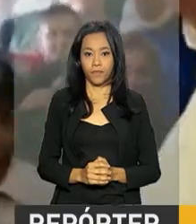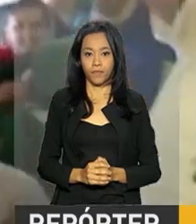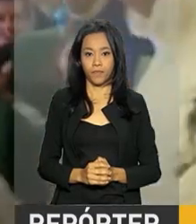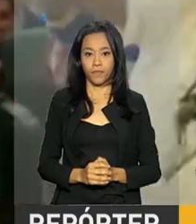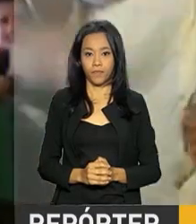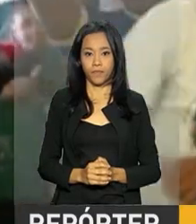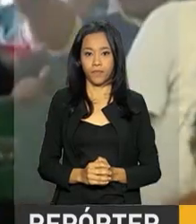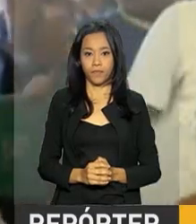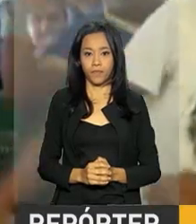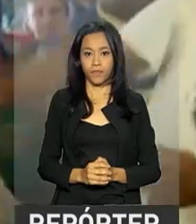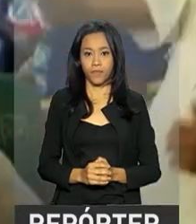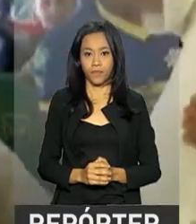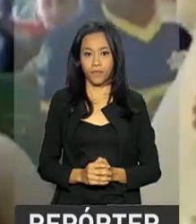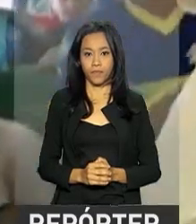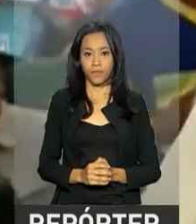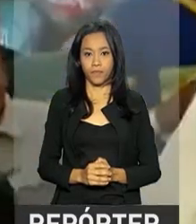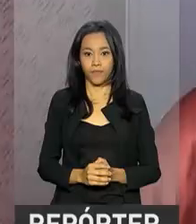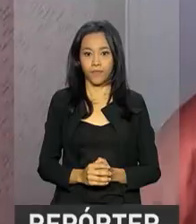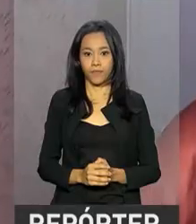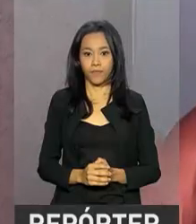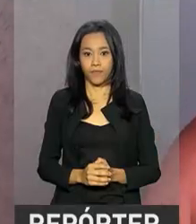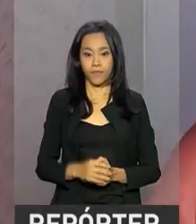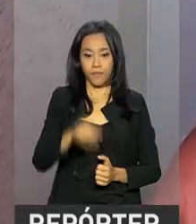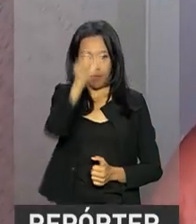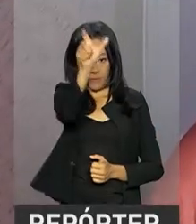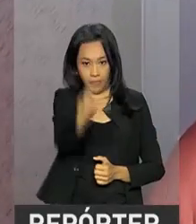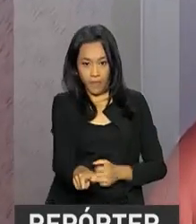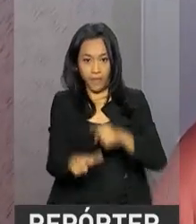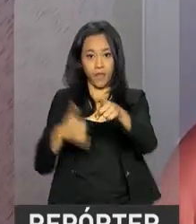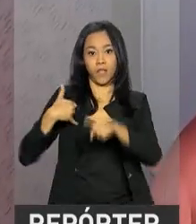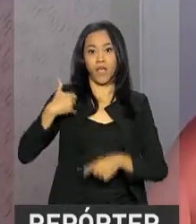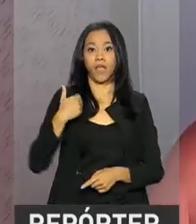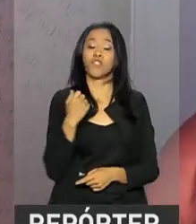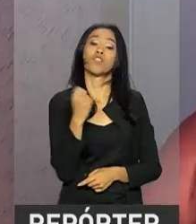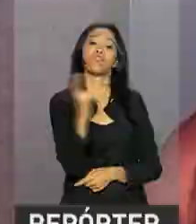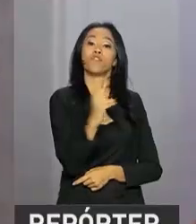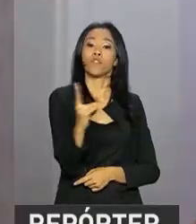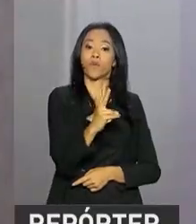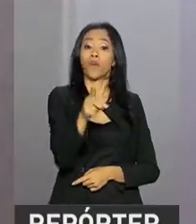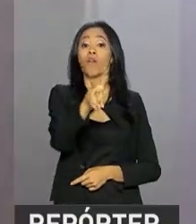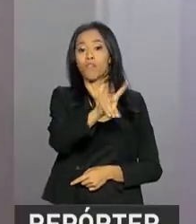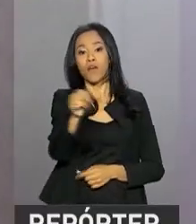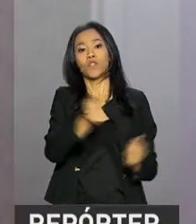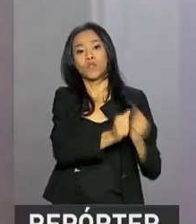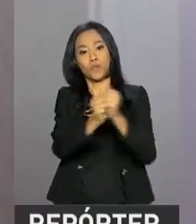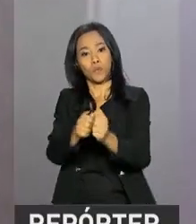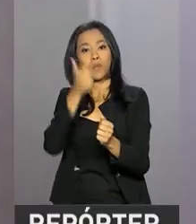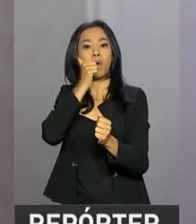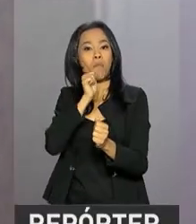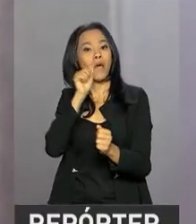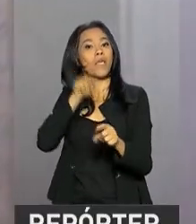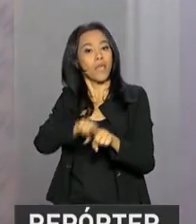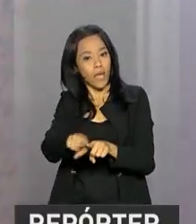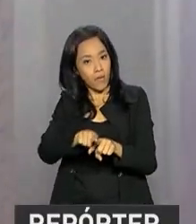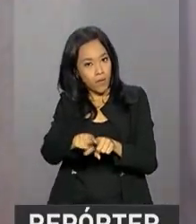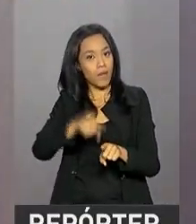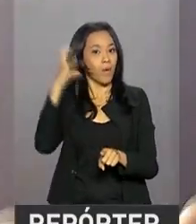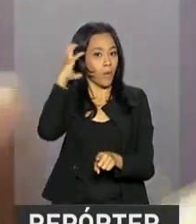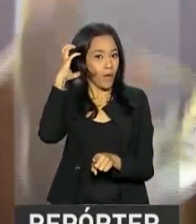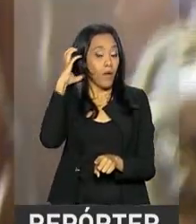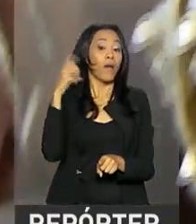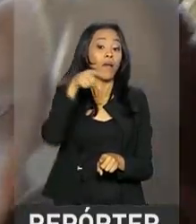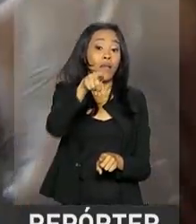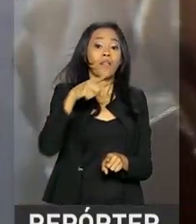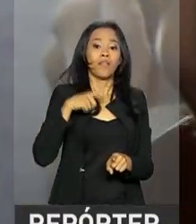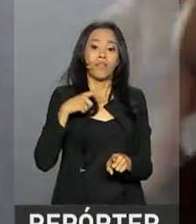Viva Venezuela! Dale, outra vez! Andrés, de 22 anos, vai com a mãe e a irmã para Cuiabá. Nas mãos,